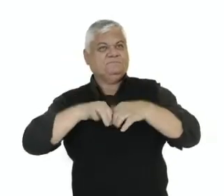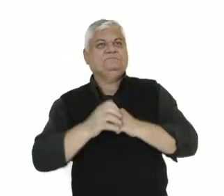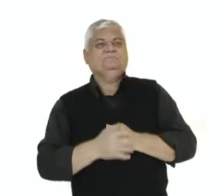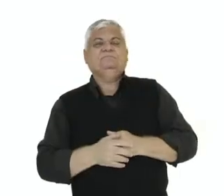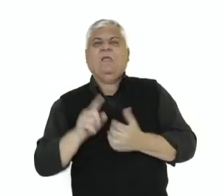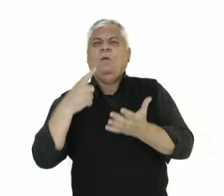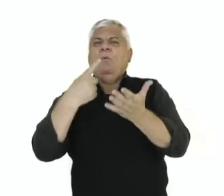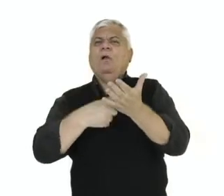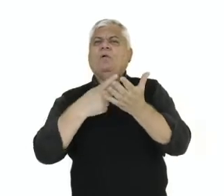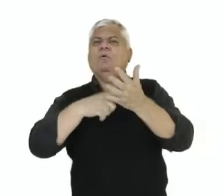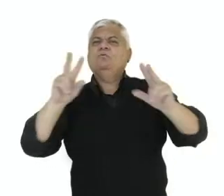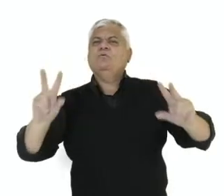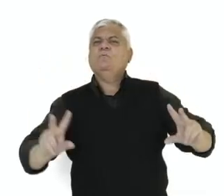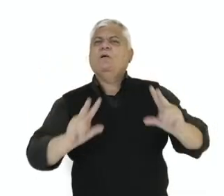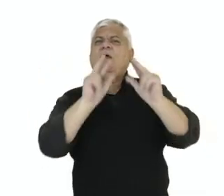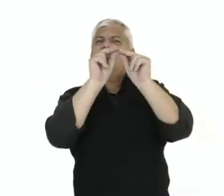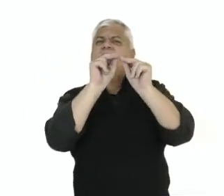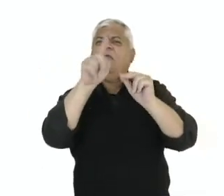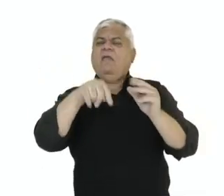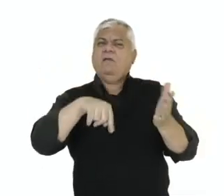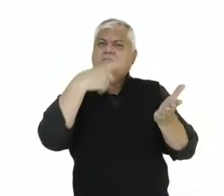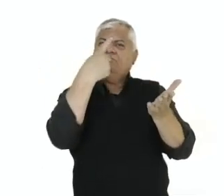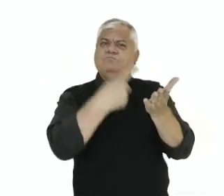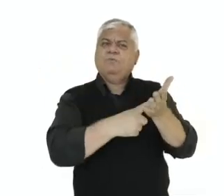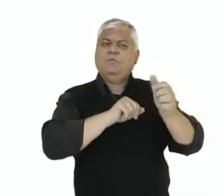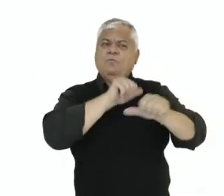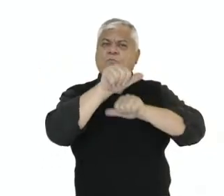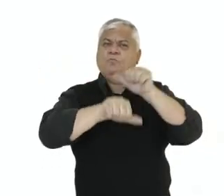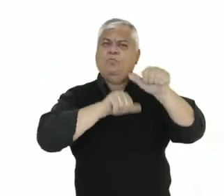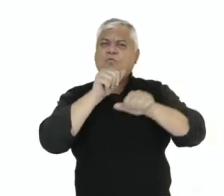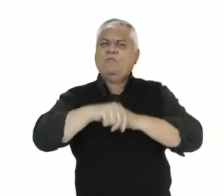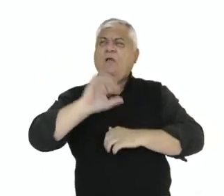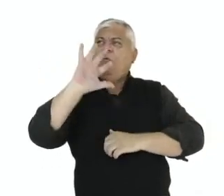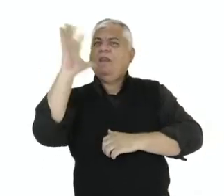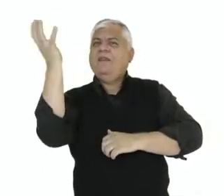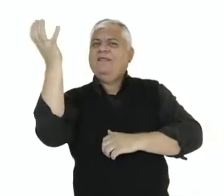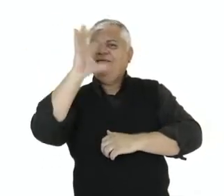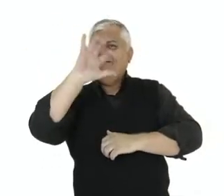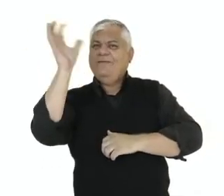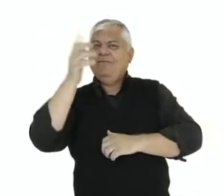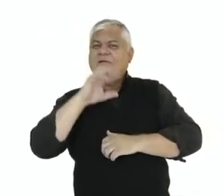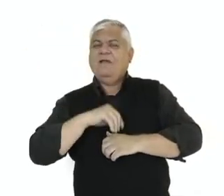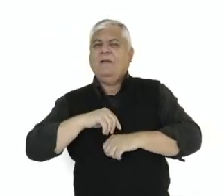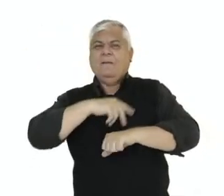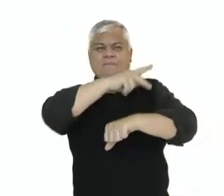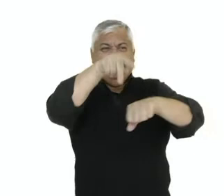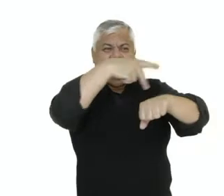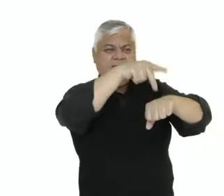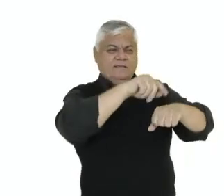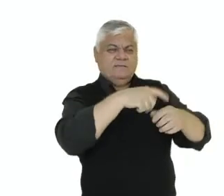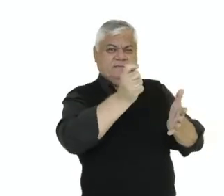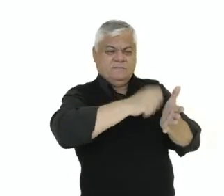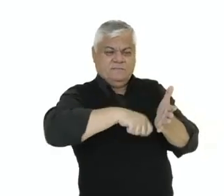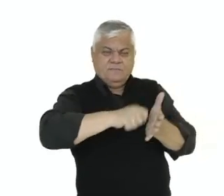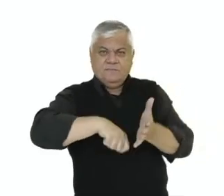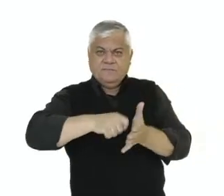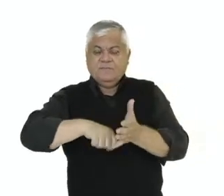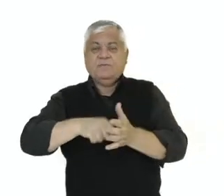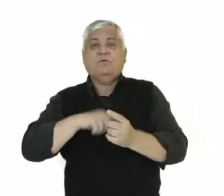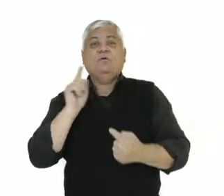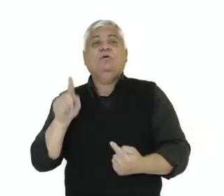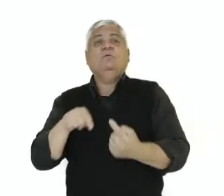Acordo de Paris é um tratado sobre a mudança do clima, assinado por diversos países em 2015. Qual o objetivo